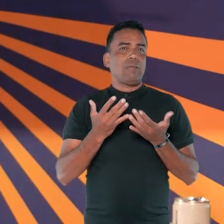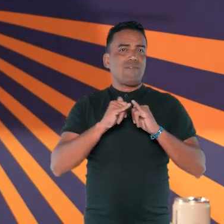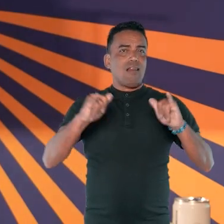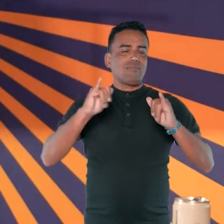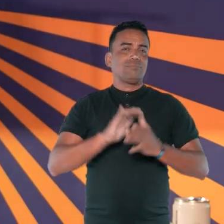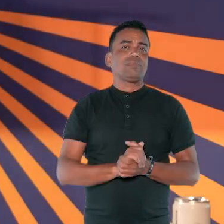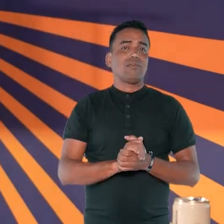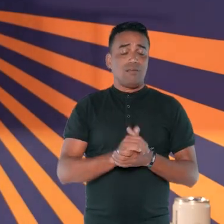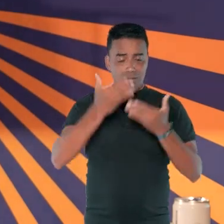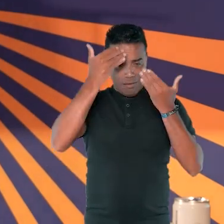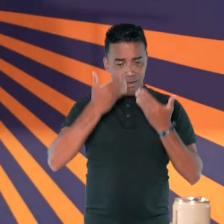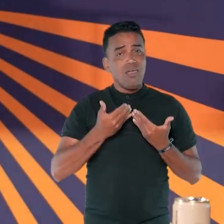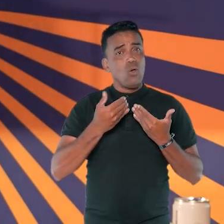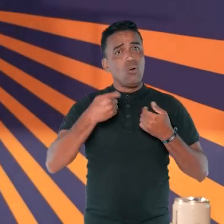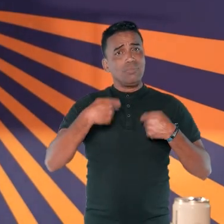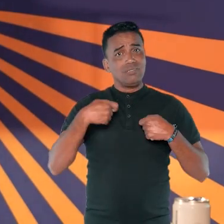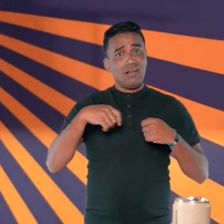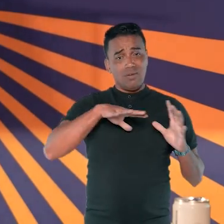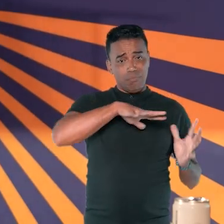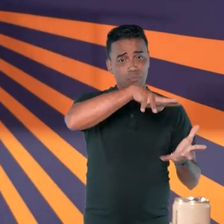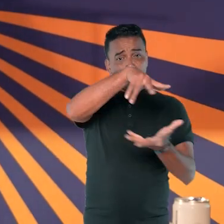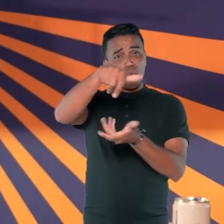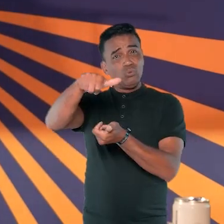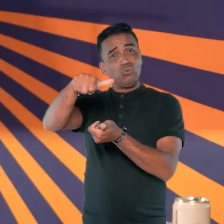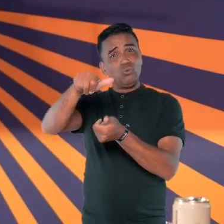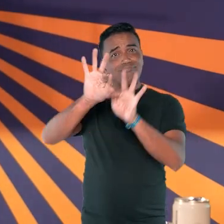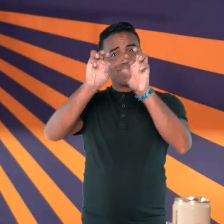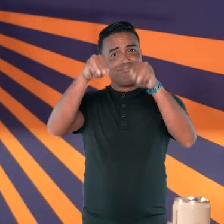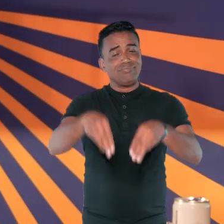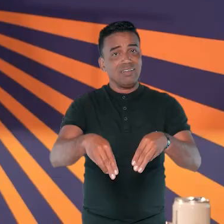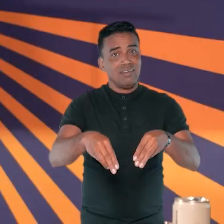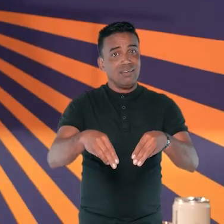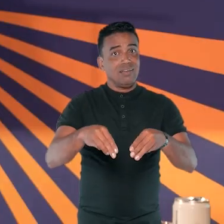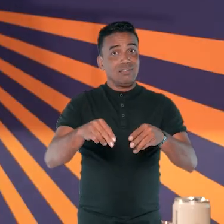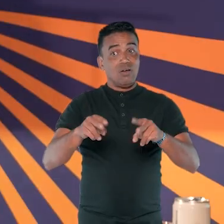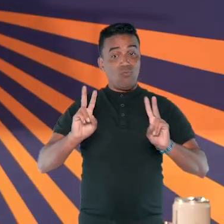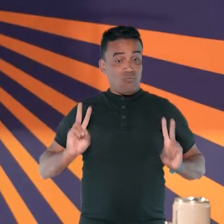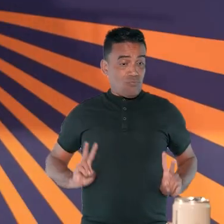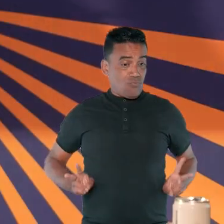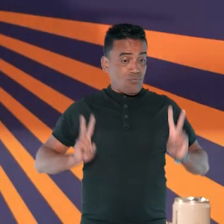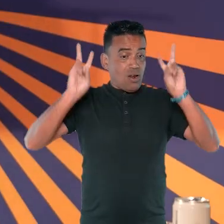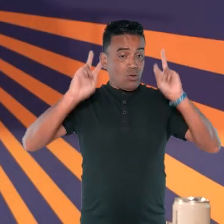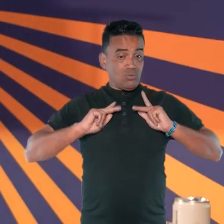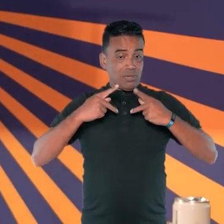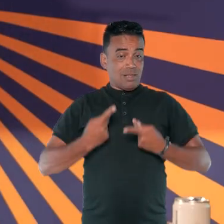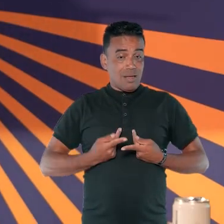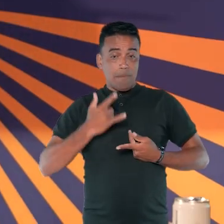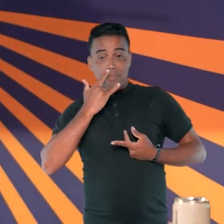eu precisava, o mundo acabou, ficaram os valores de humanidade que eu aprendi com meus